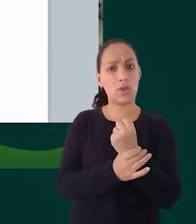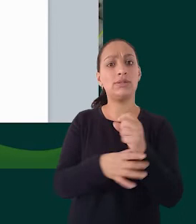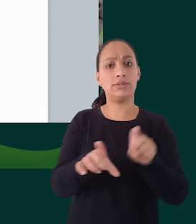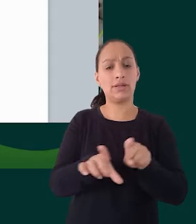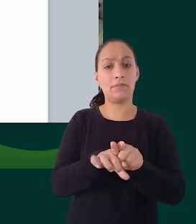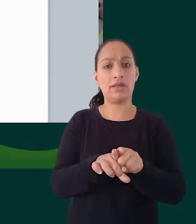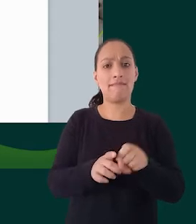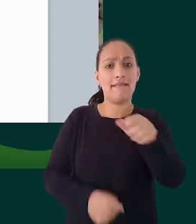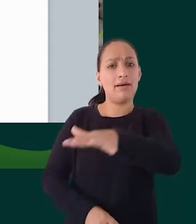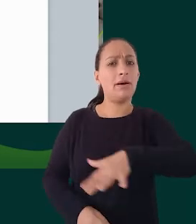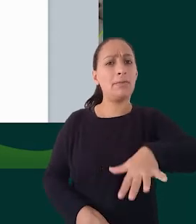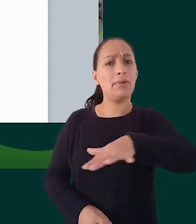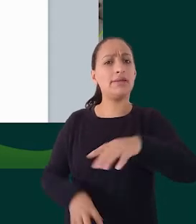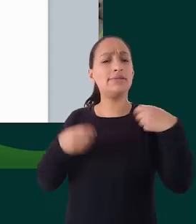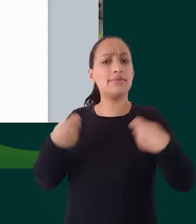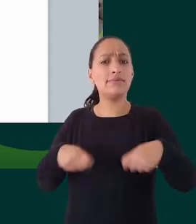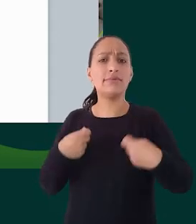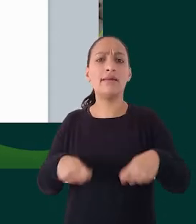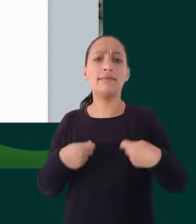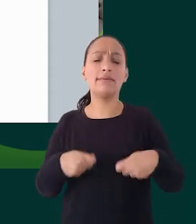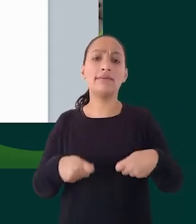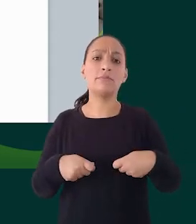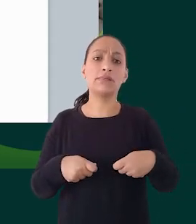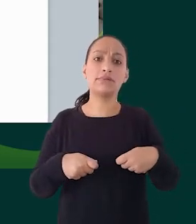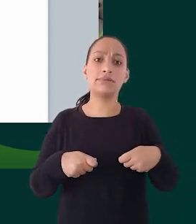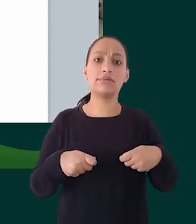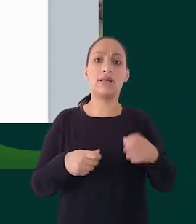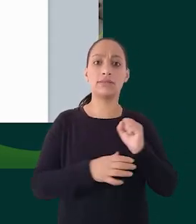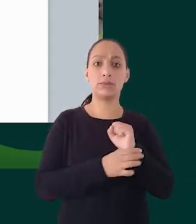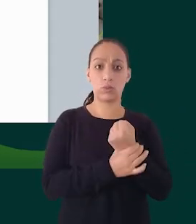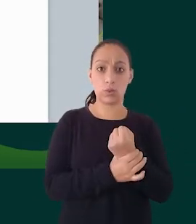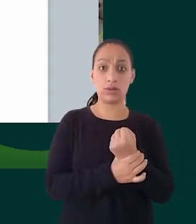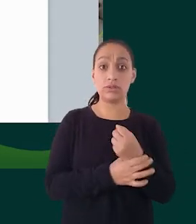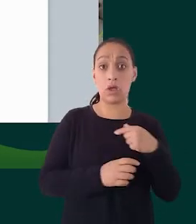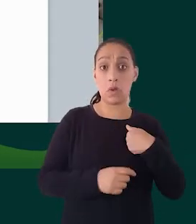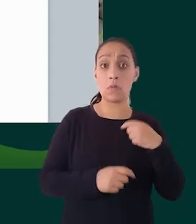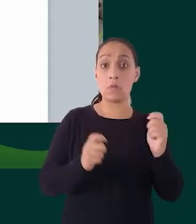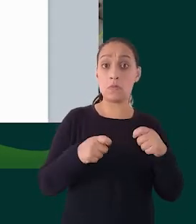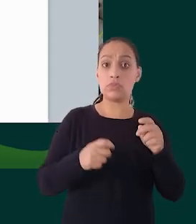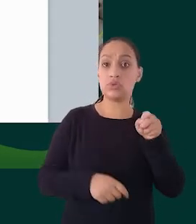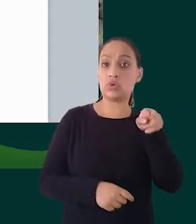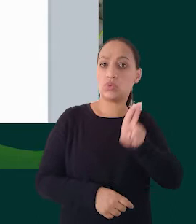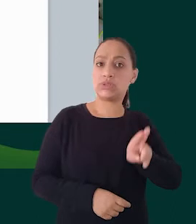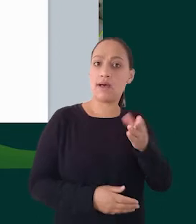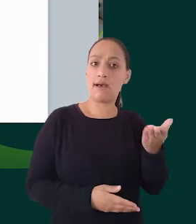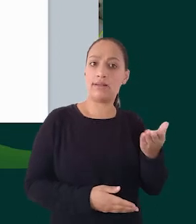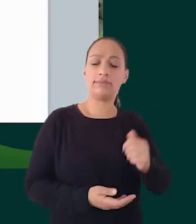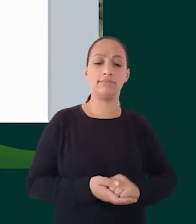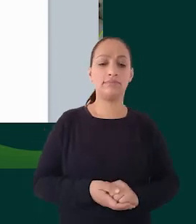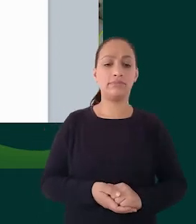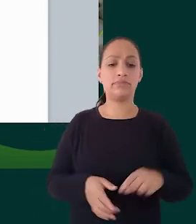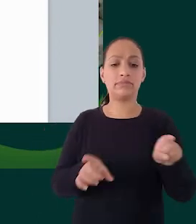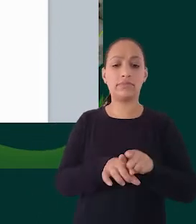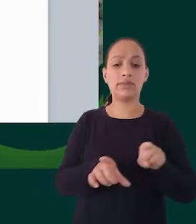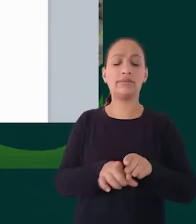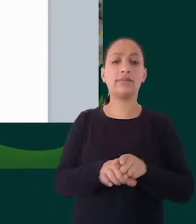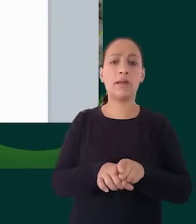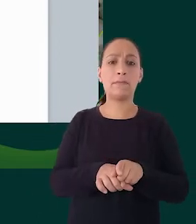Em ambientes que necessitam de grande segurança, segmentar clientes para vender melhor os meus